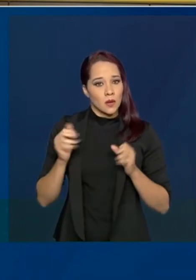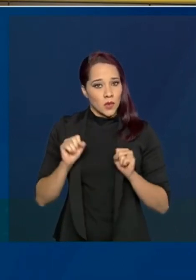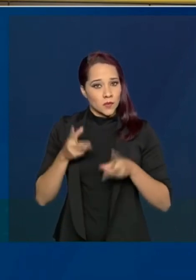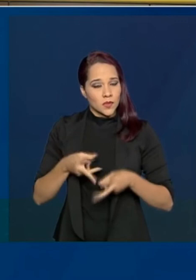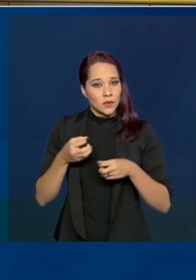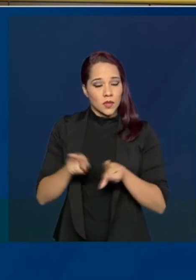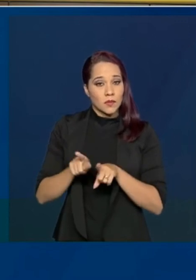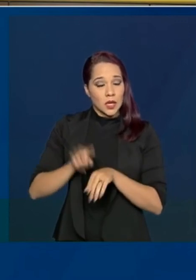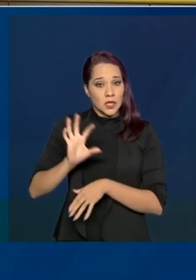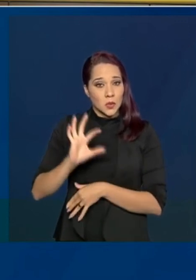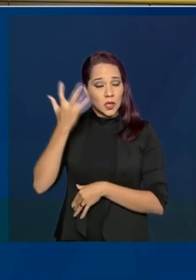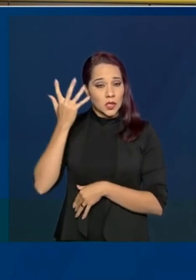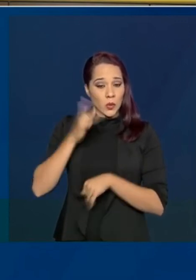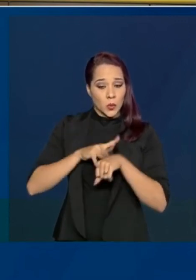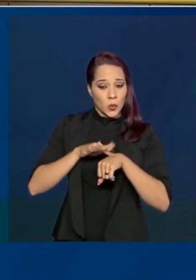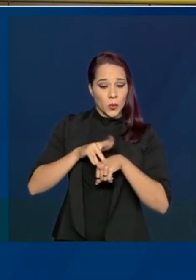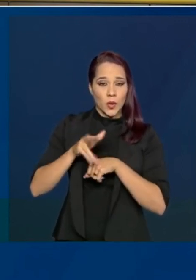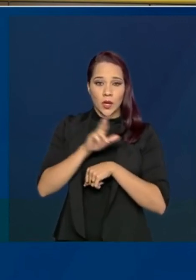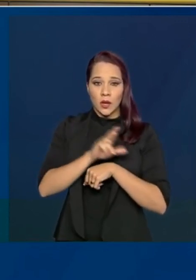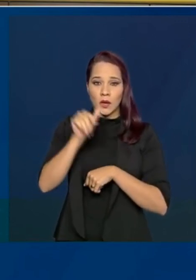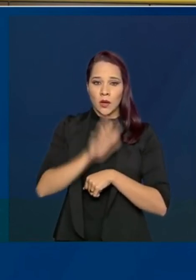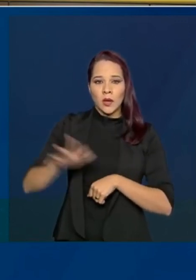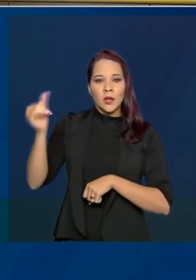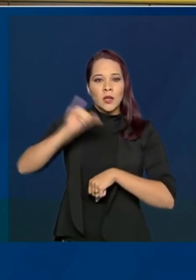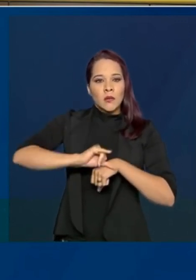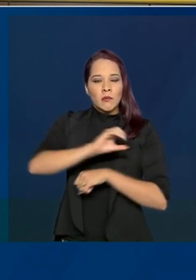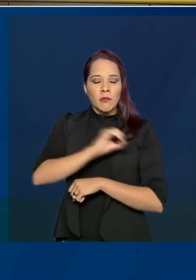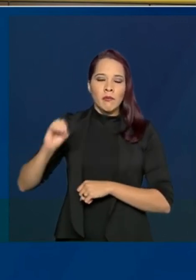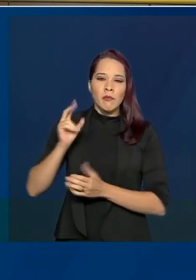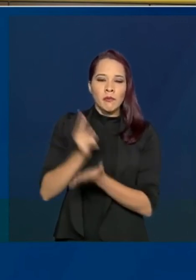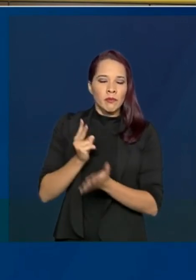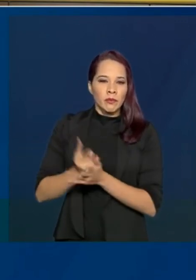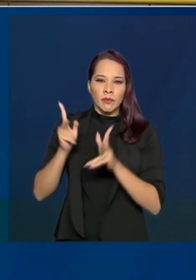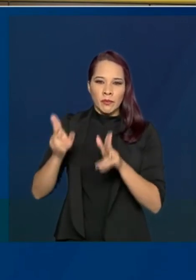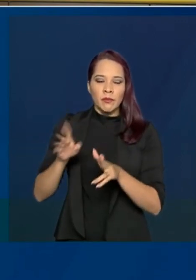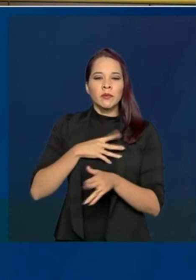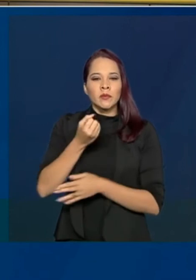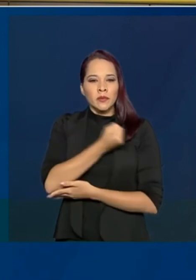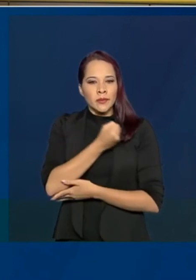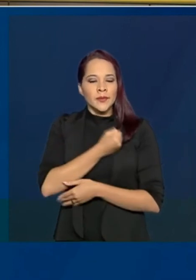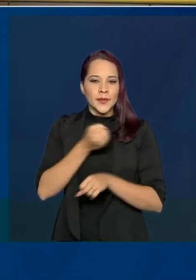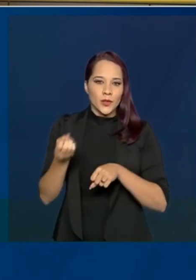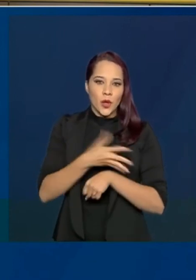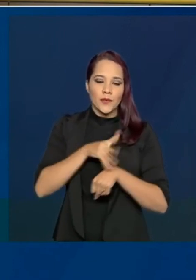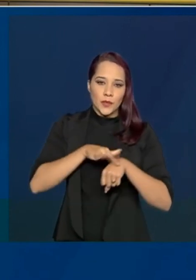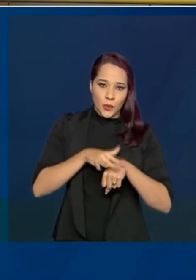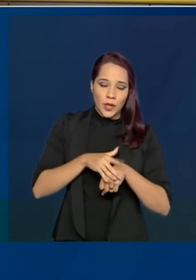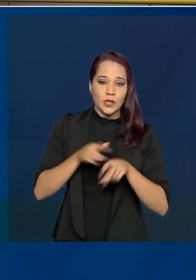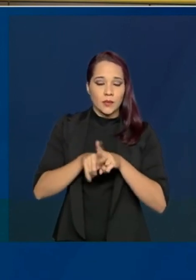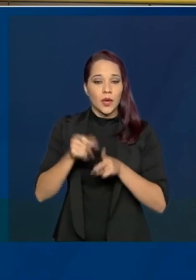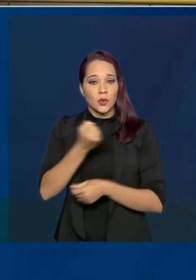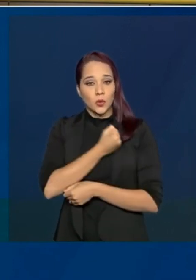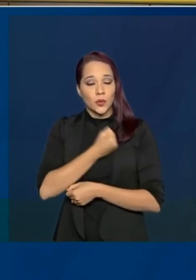observar que a situação epidemiológica da região centro-oeste ela se mantém estável, tanto em número de casos como em número de óbitos, e na